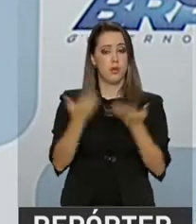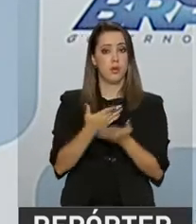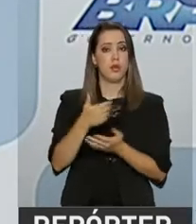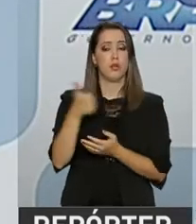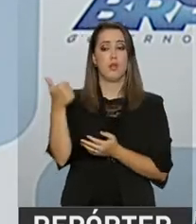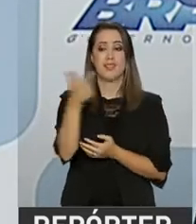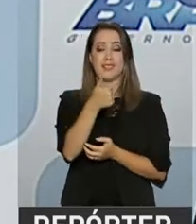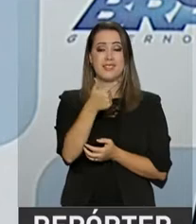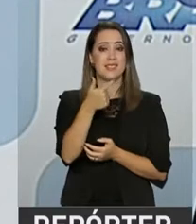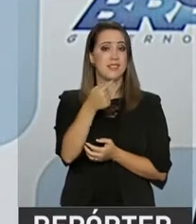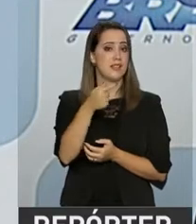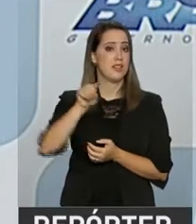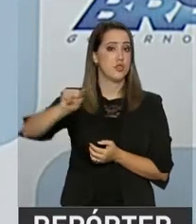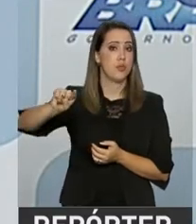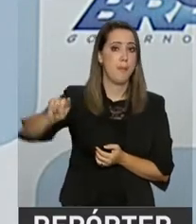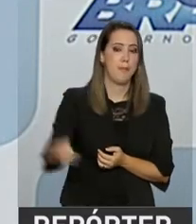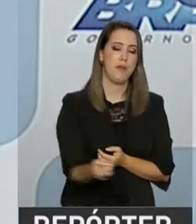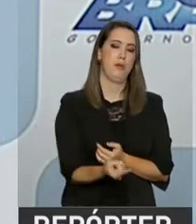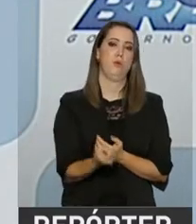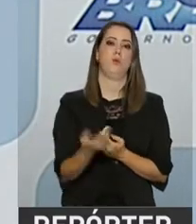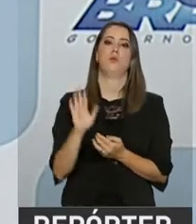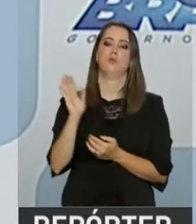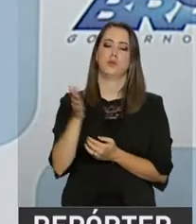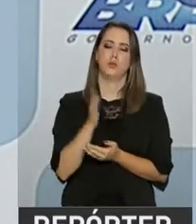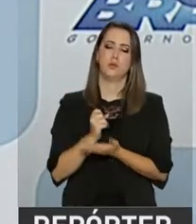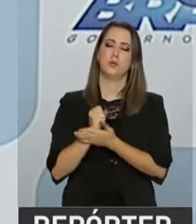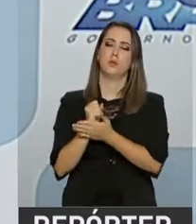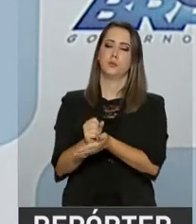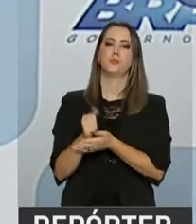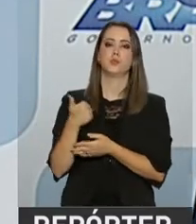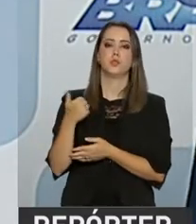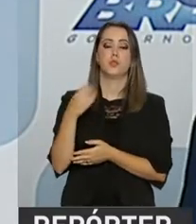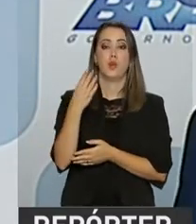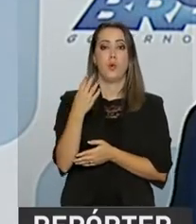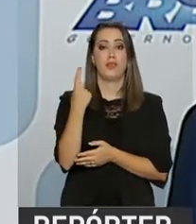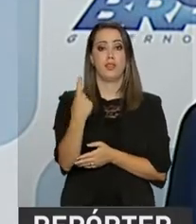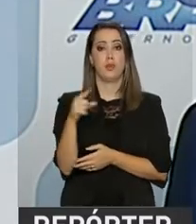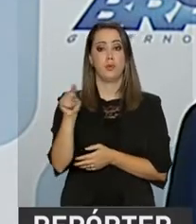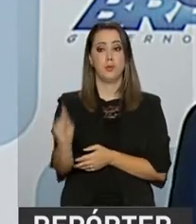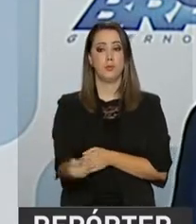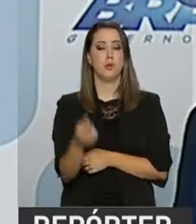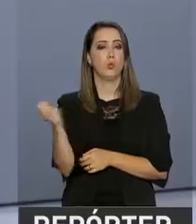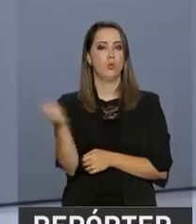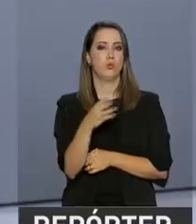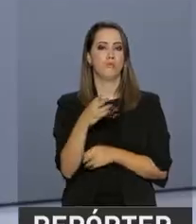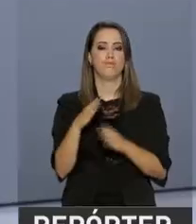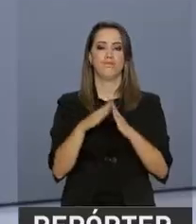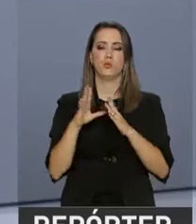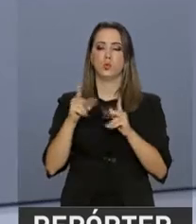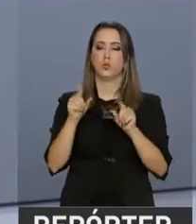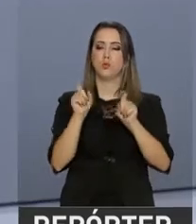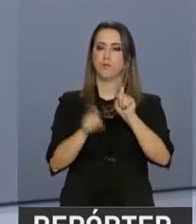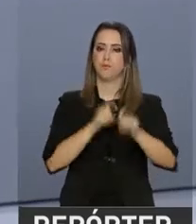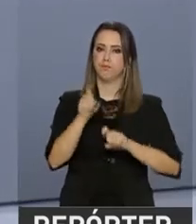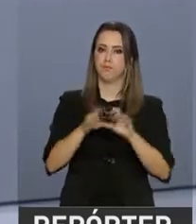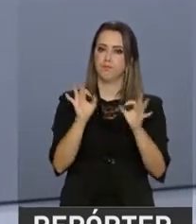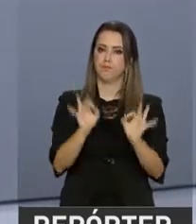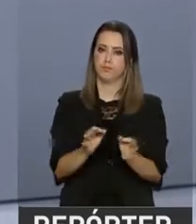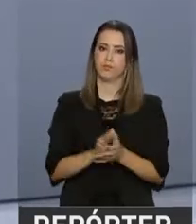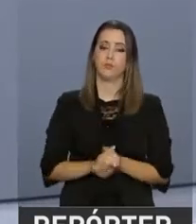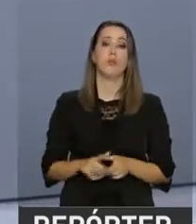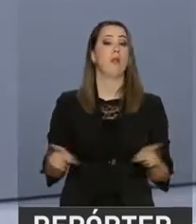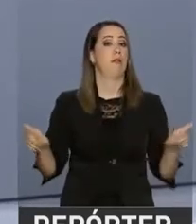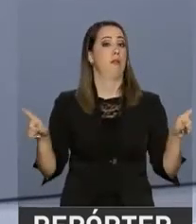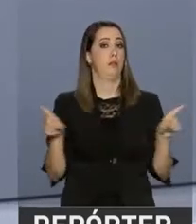em 2017, vamos entregar 18 com 41 mil unidades todas informatizadas. O ministro da Saúde